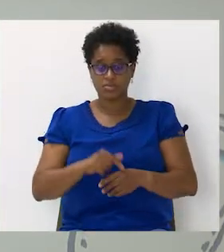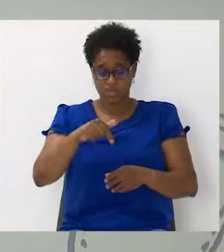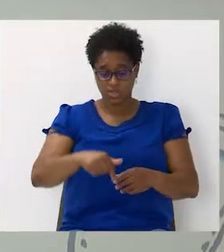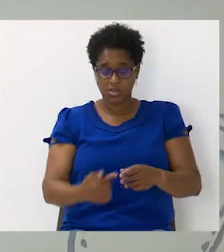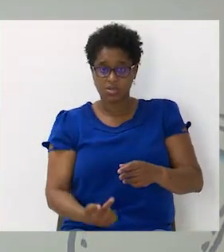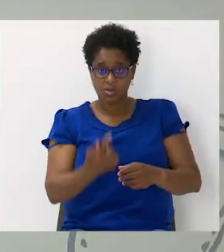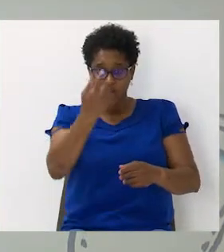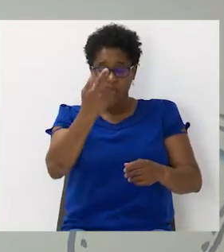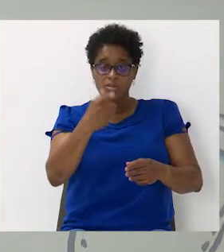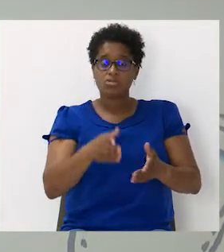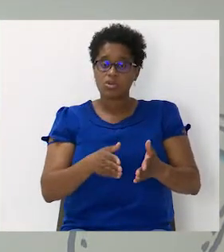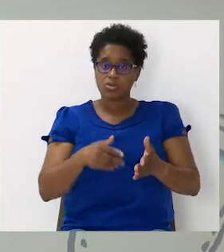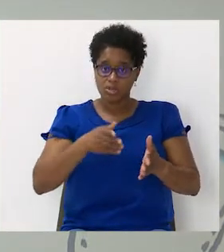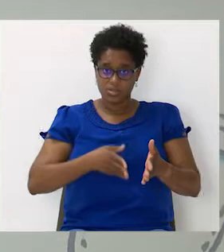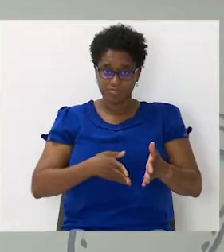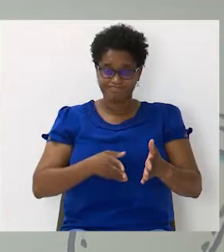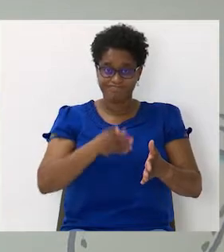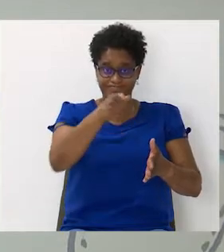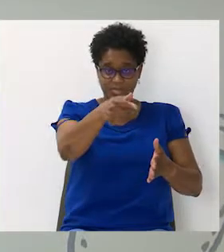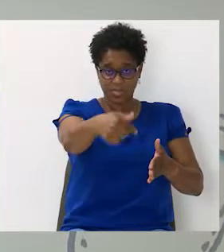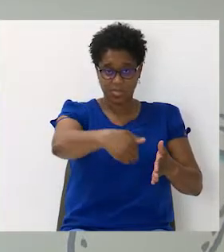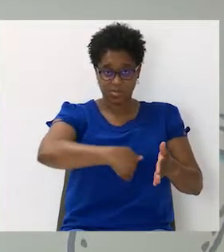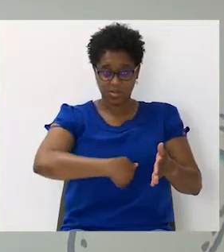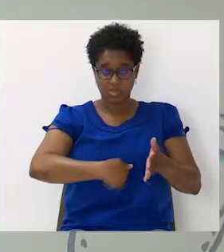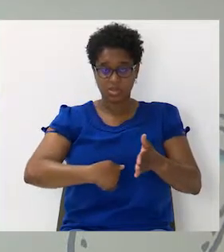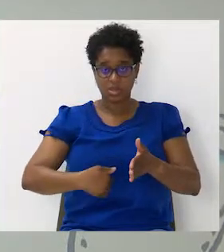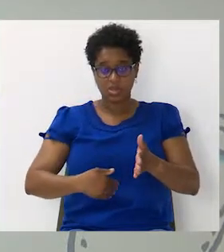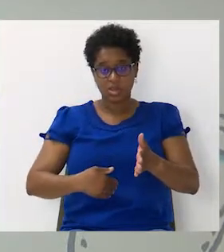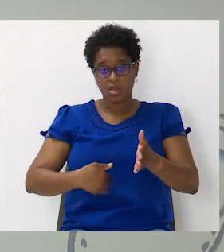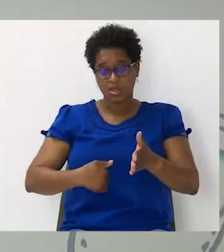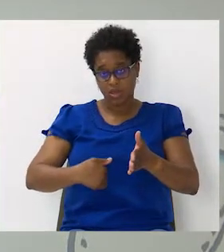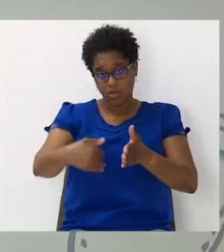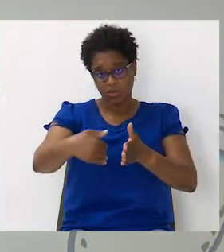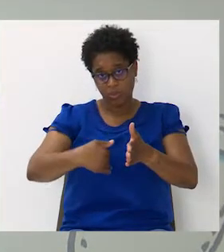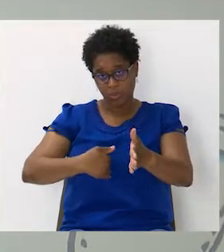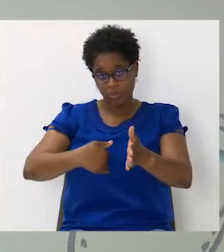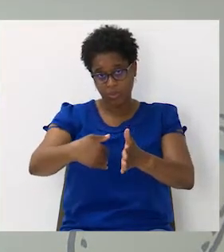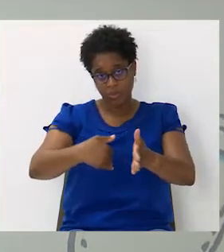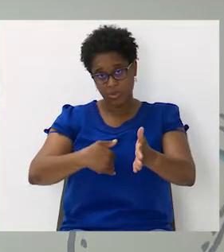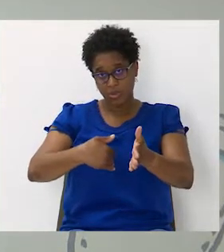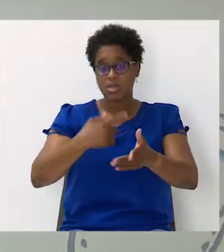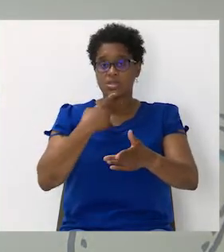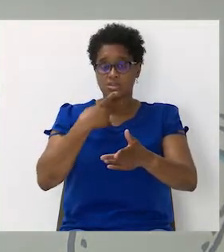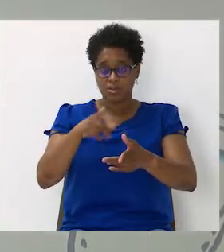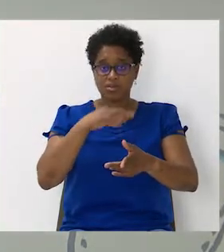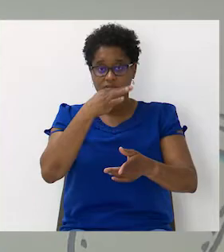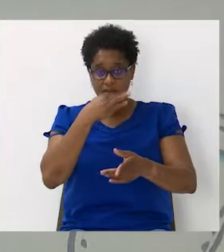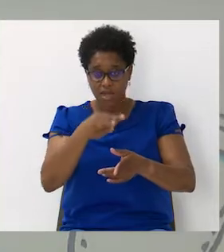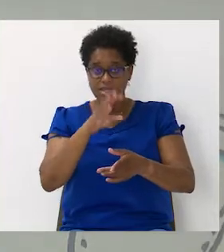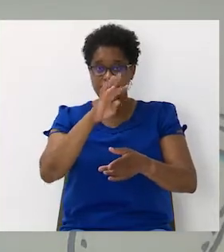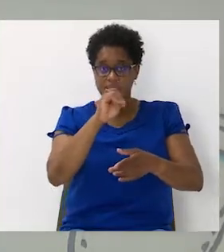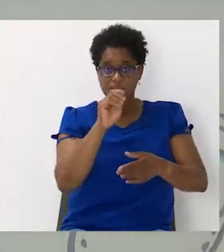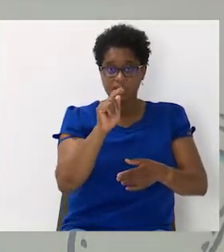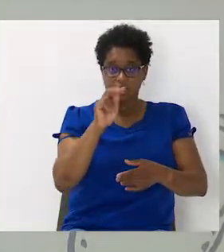baixo, ele vinha de baixo para cima, tá certo? Ou seja, estamos a falar de sentidos de